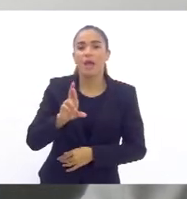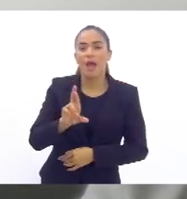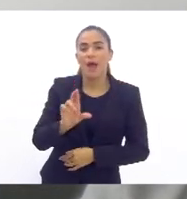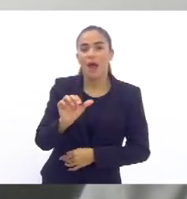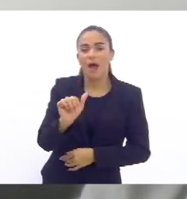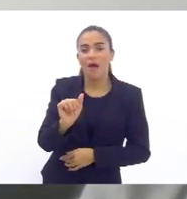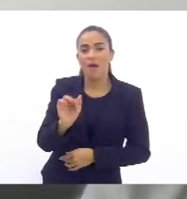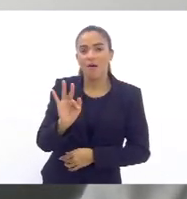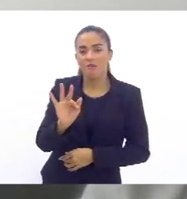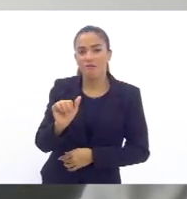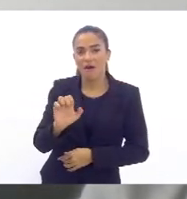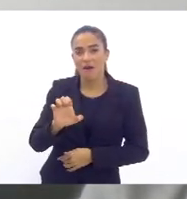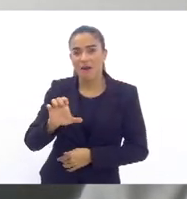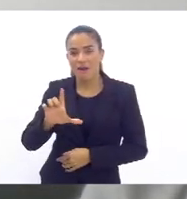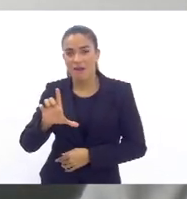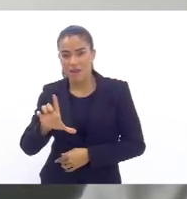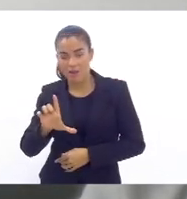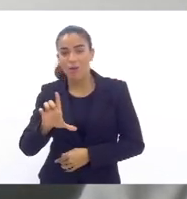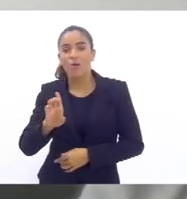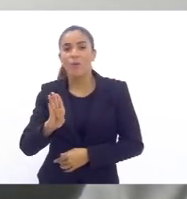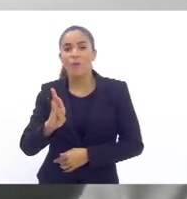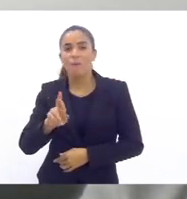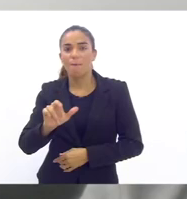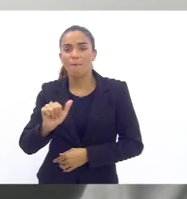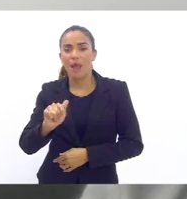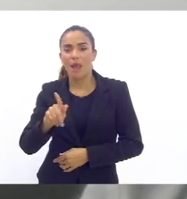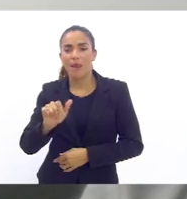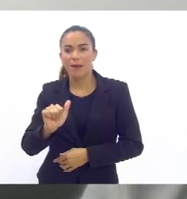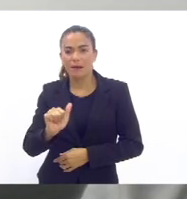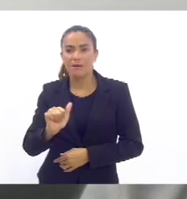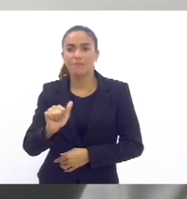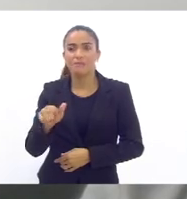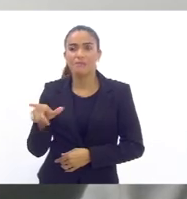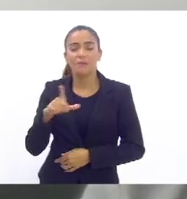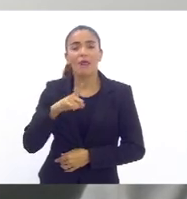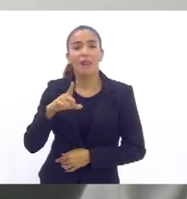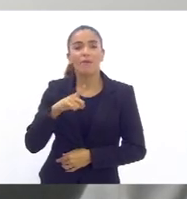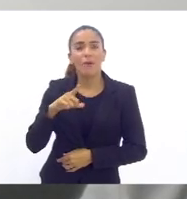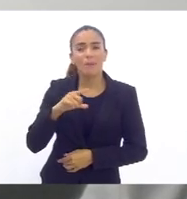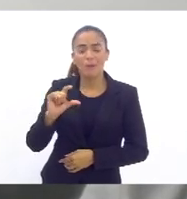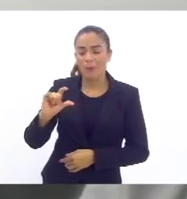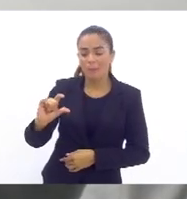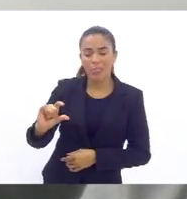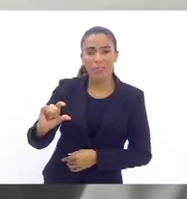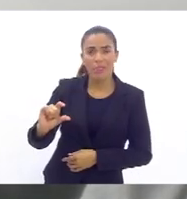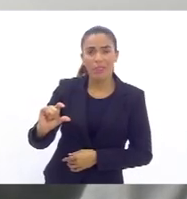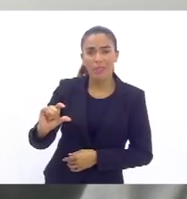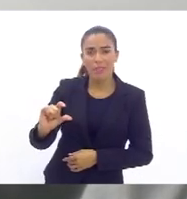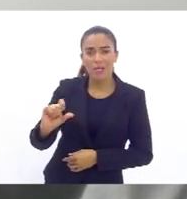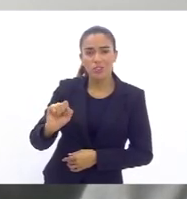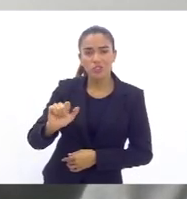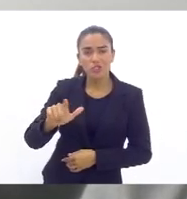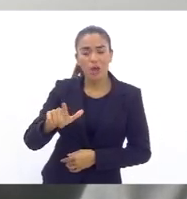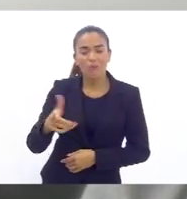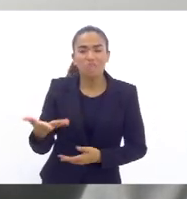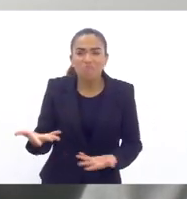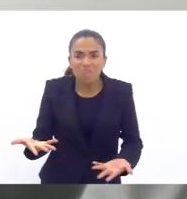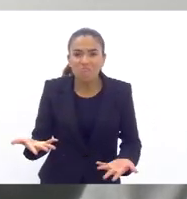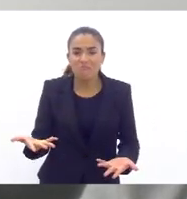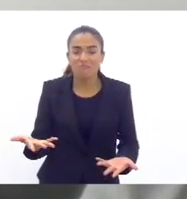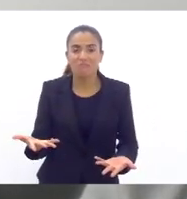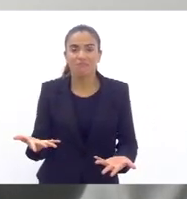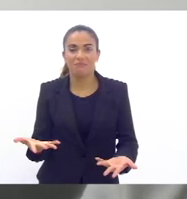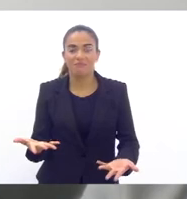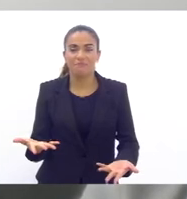Braga né que foi preso com Pinho de sol acusado de diversas coisas mas nós